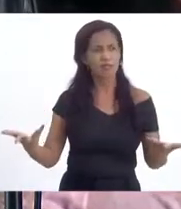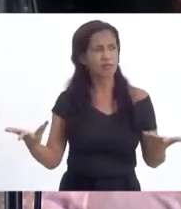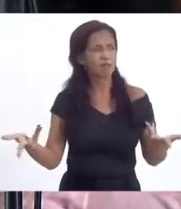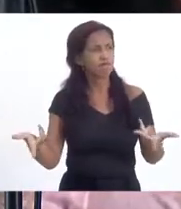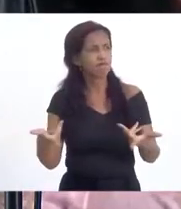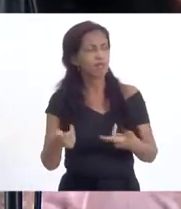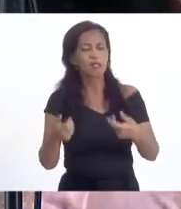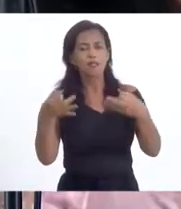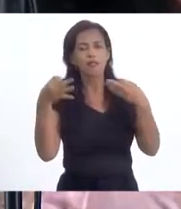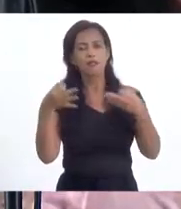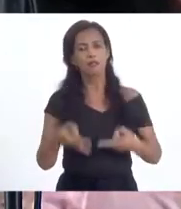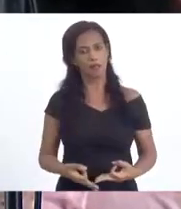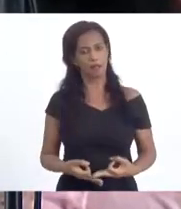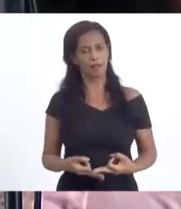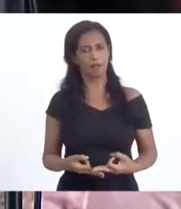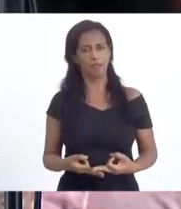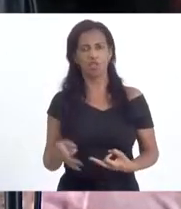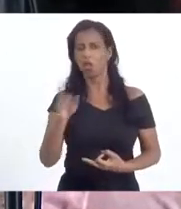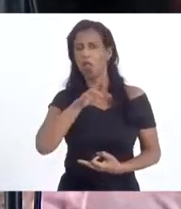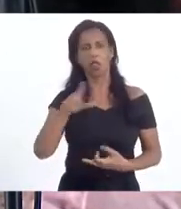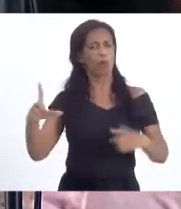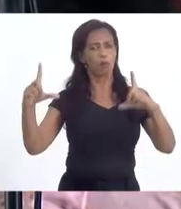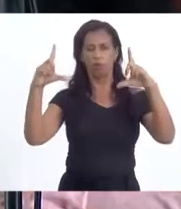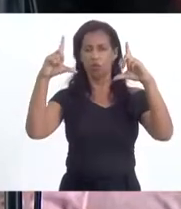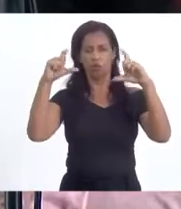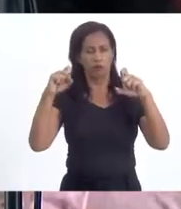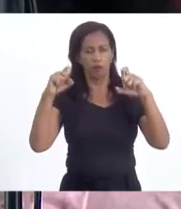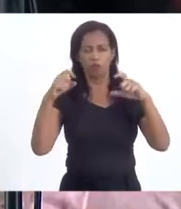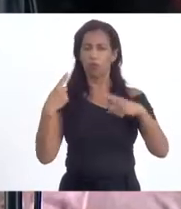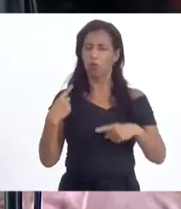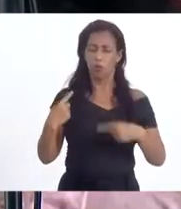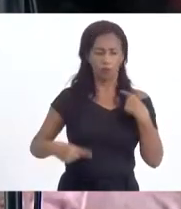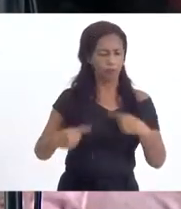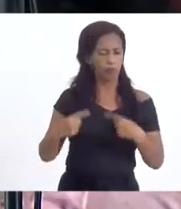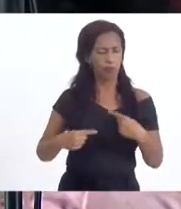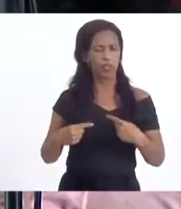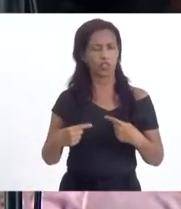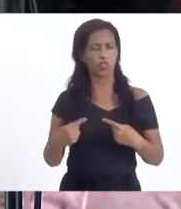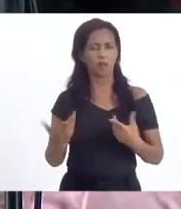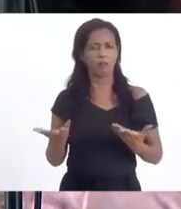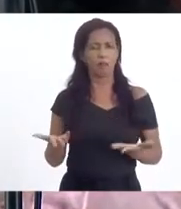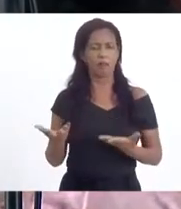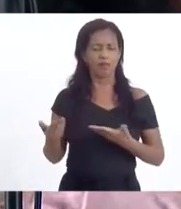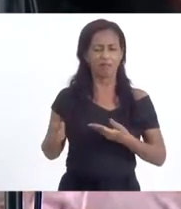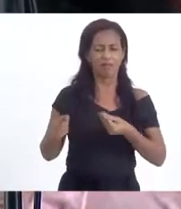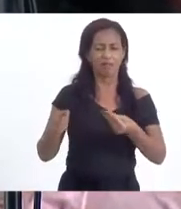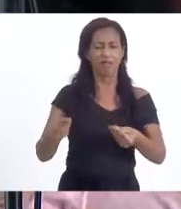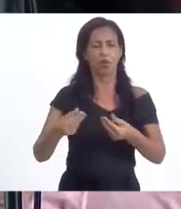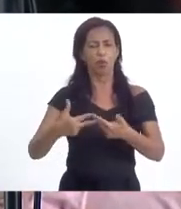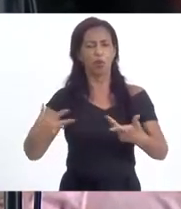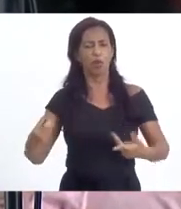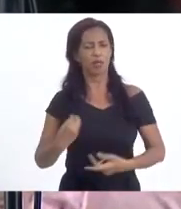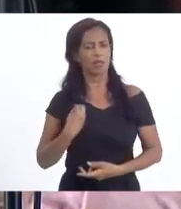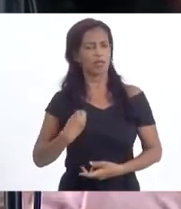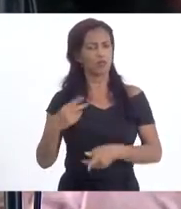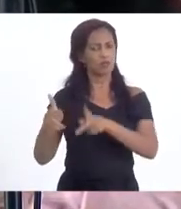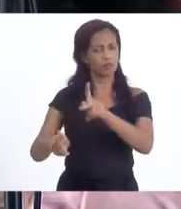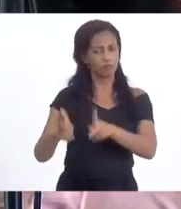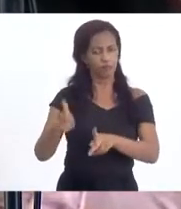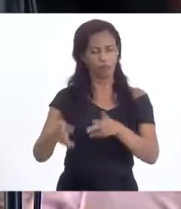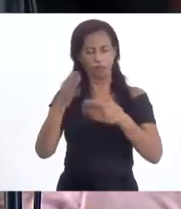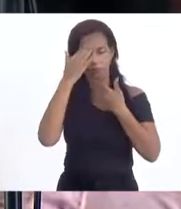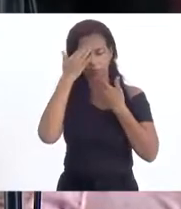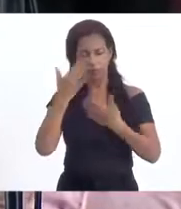que certamente não é para tirar foto, não é para politicagem, mas é para poder levar a qualidade de vida à nossa população.